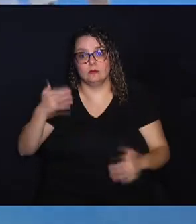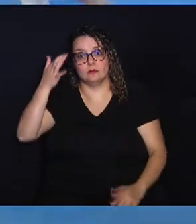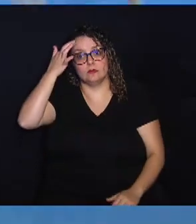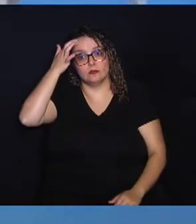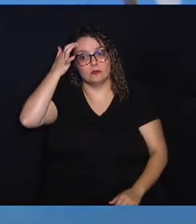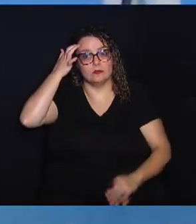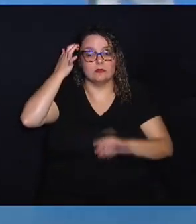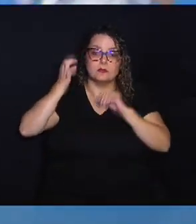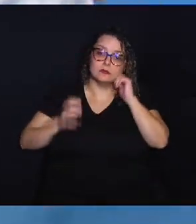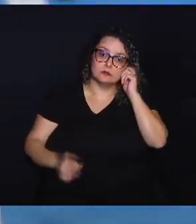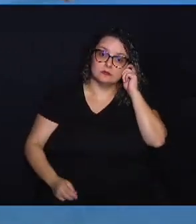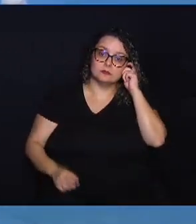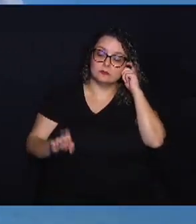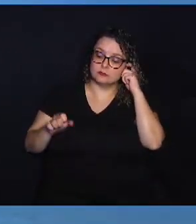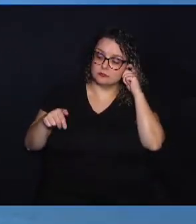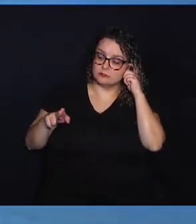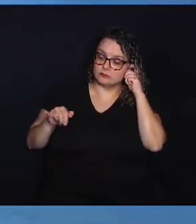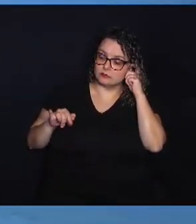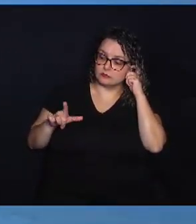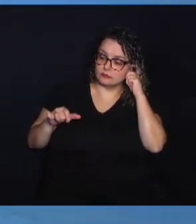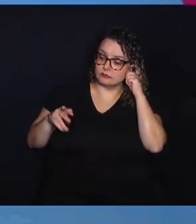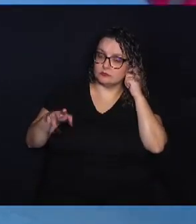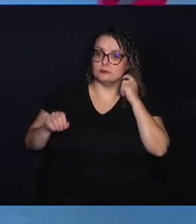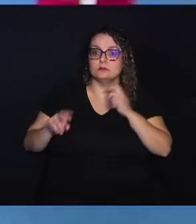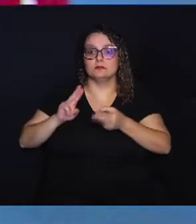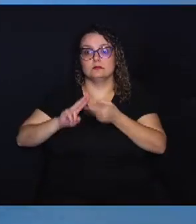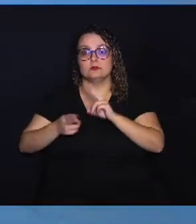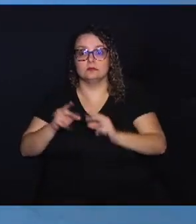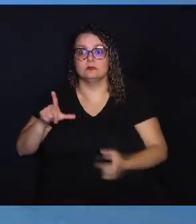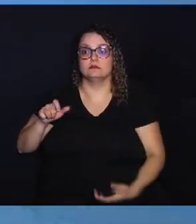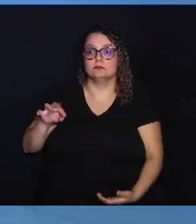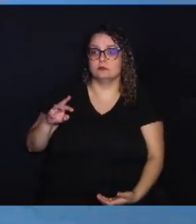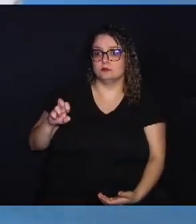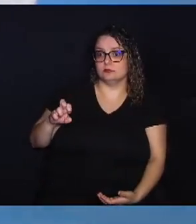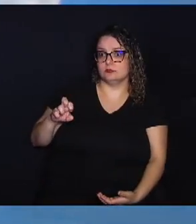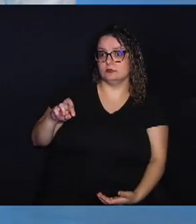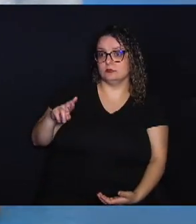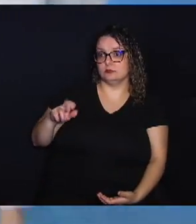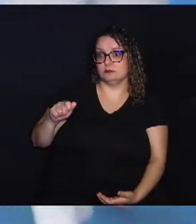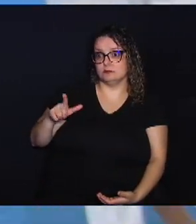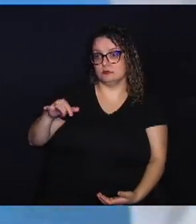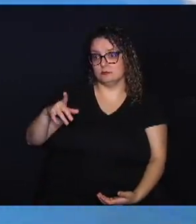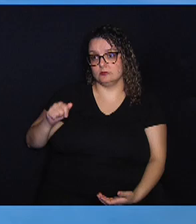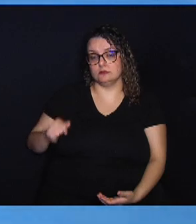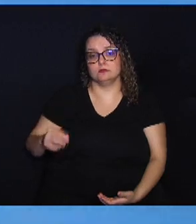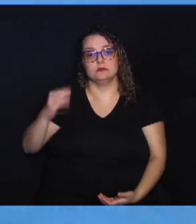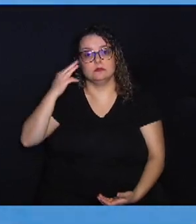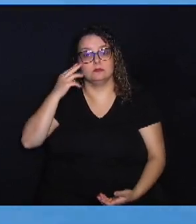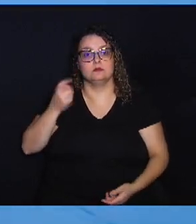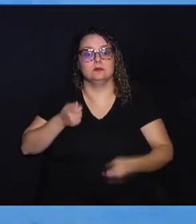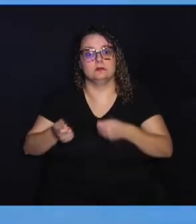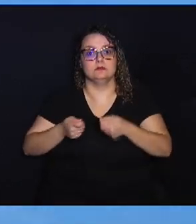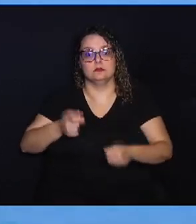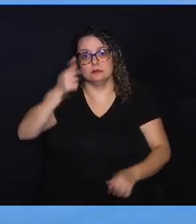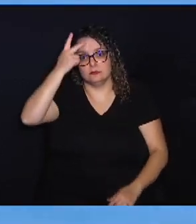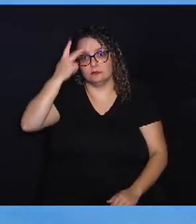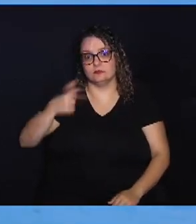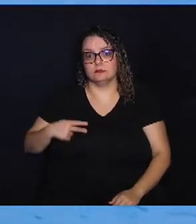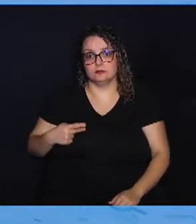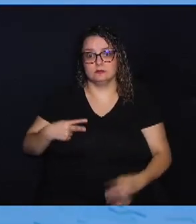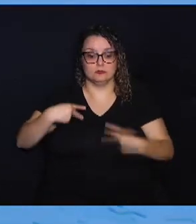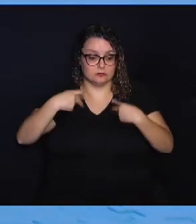trabalha equilíbrio, agilidade, lateralidade, parte mental, autocontrole,